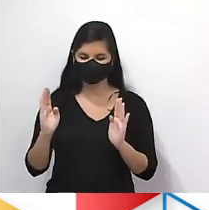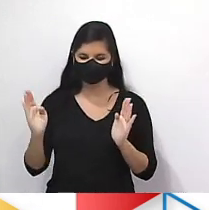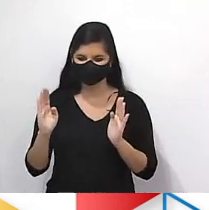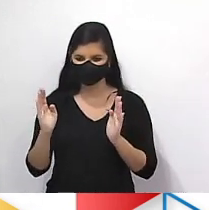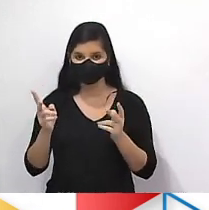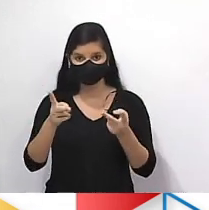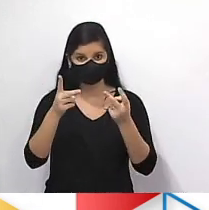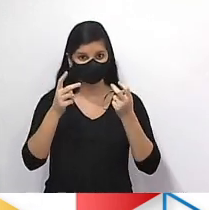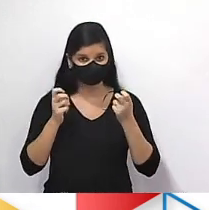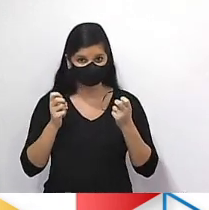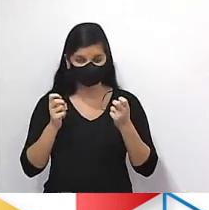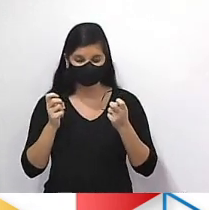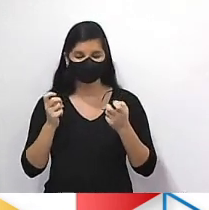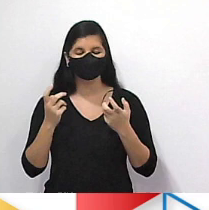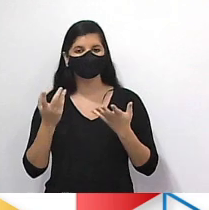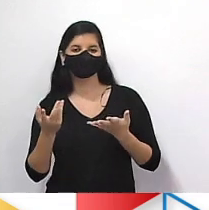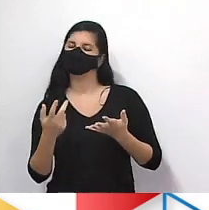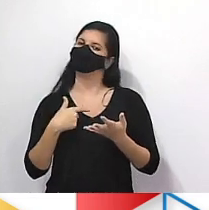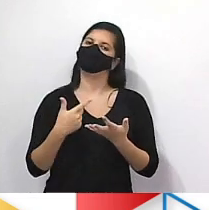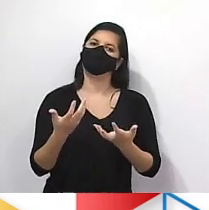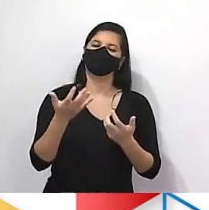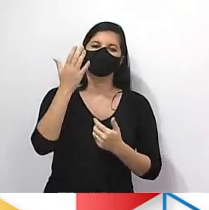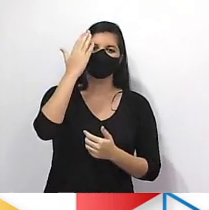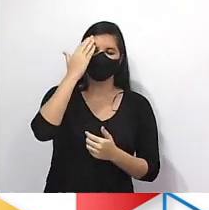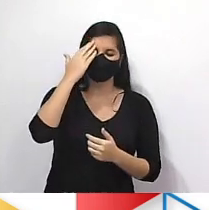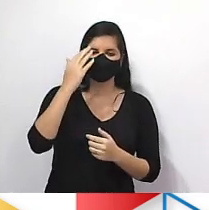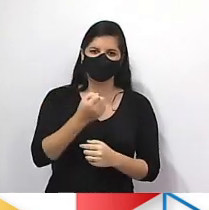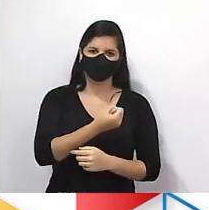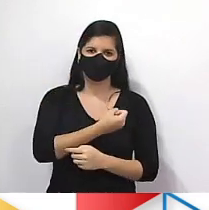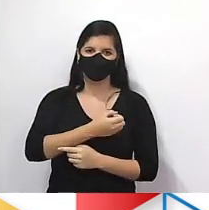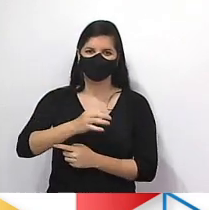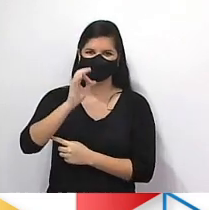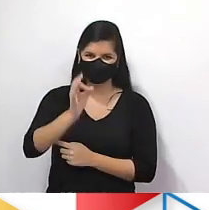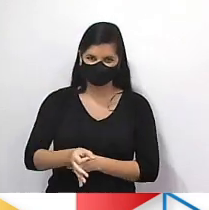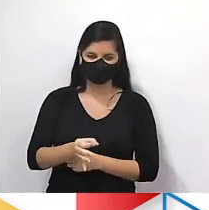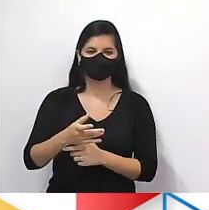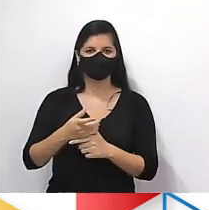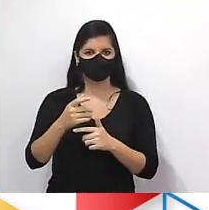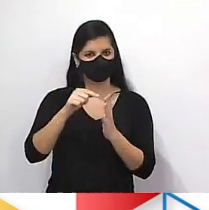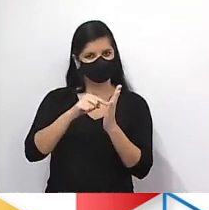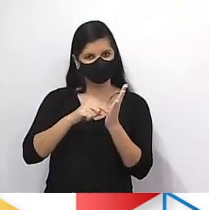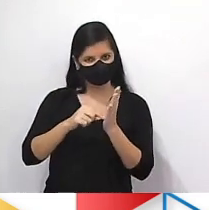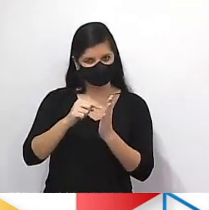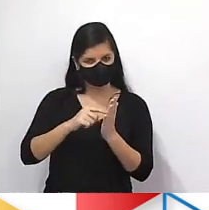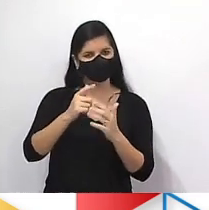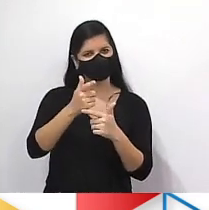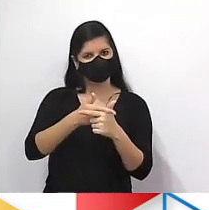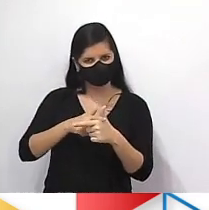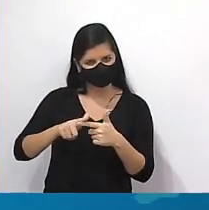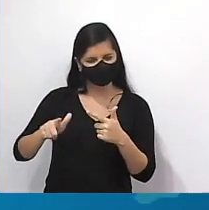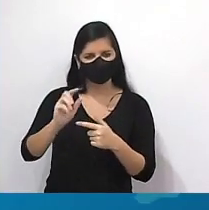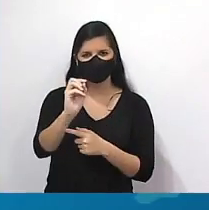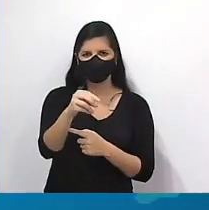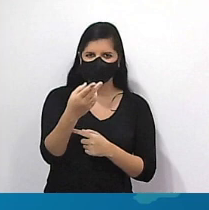Começou a perceber? E se eu quiser saber o valor exato, professor, divide na calculadora ou então faz aquela continha de padaria que